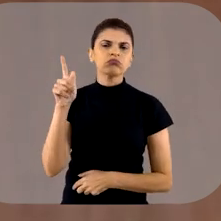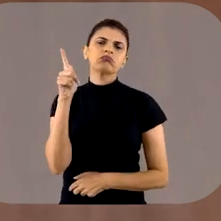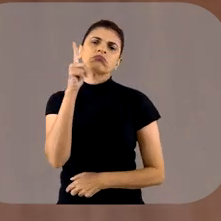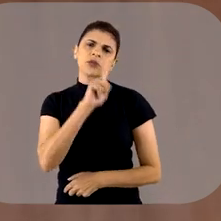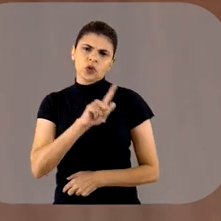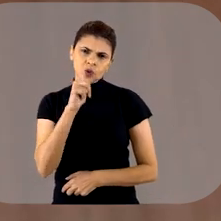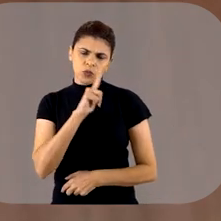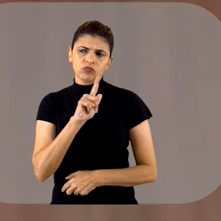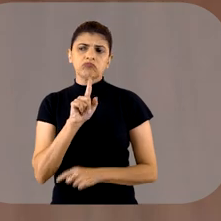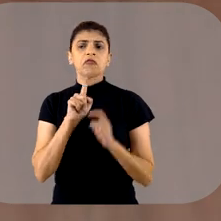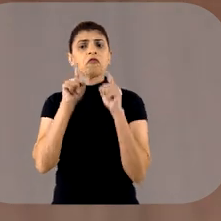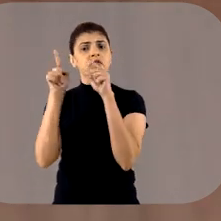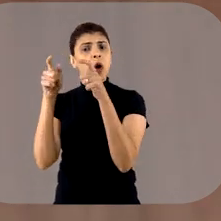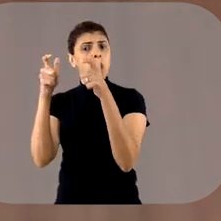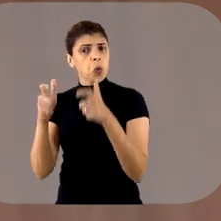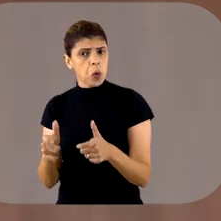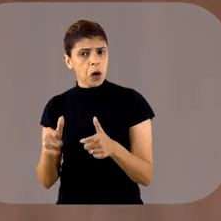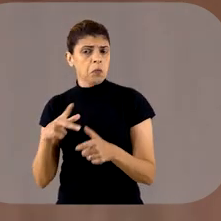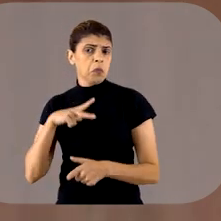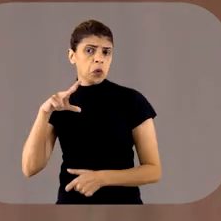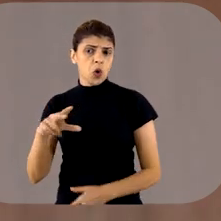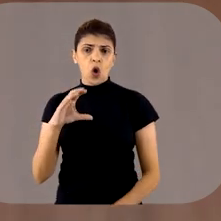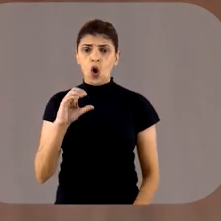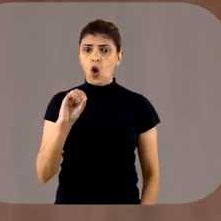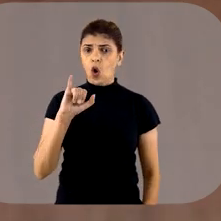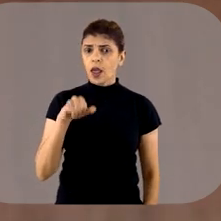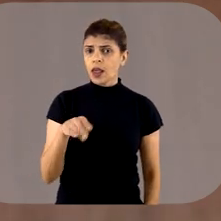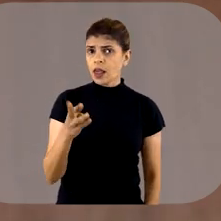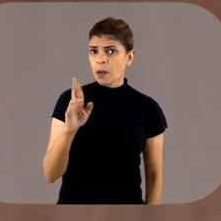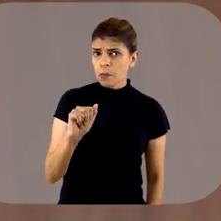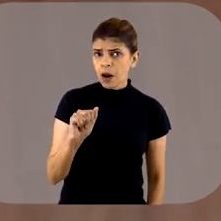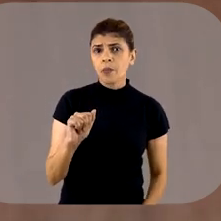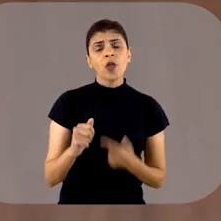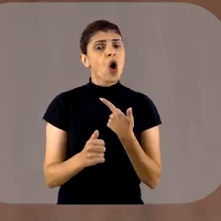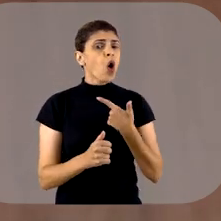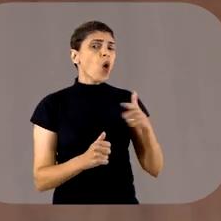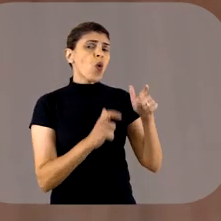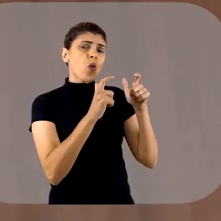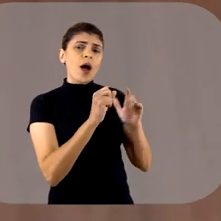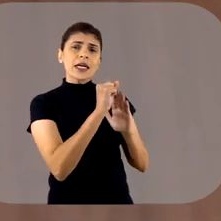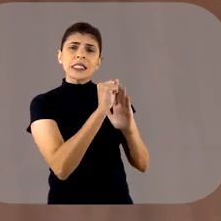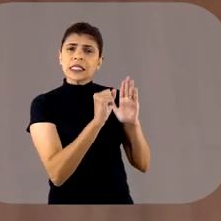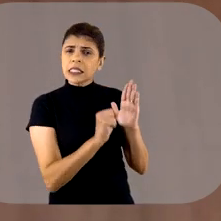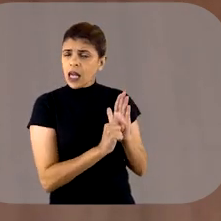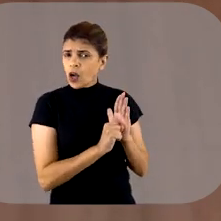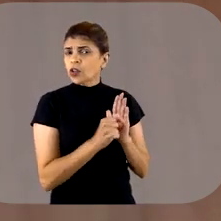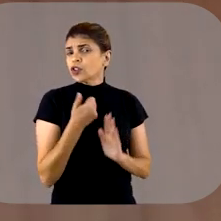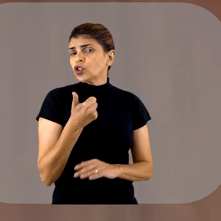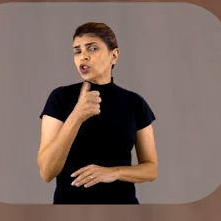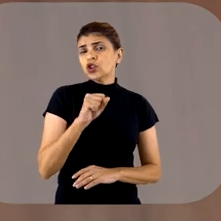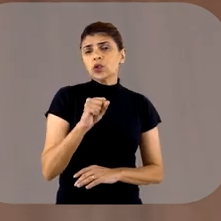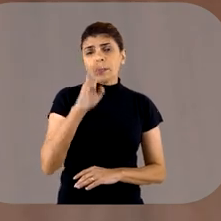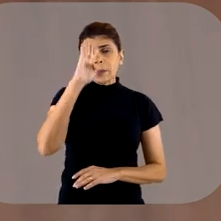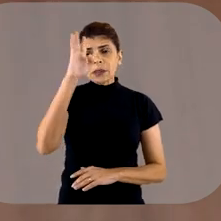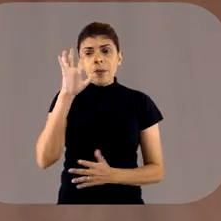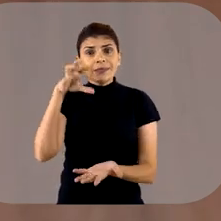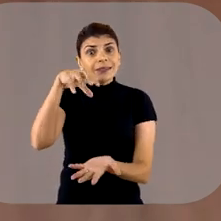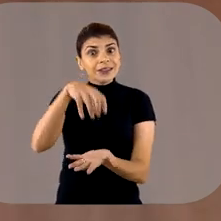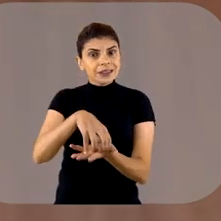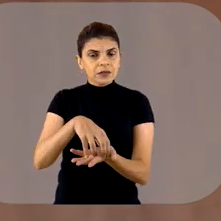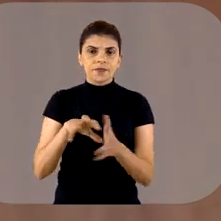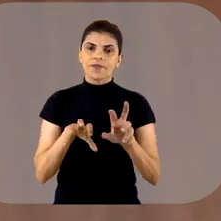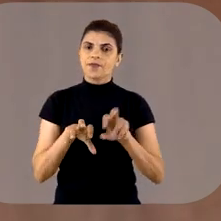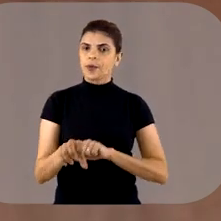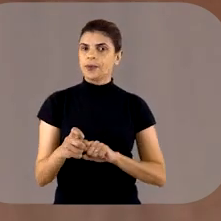geralmente iam ou para Coimbra ou muitos iam para montpelier no século XVII e Edimburgo eram eram principais centros de